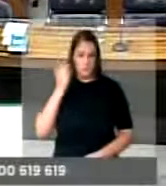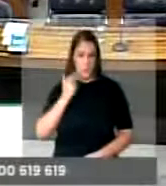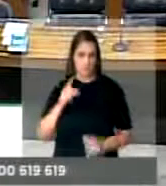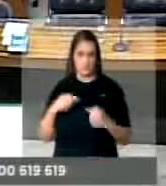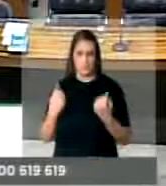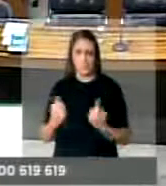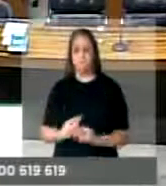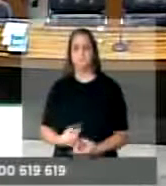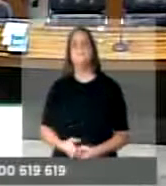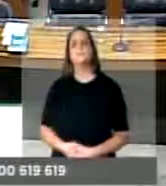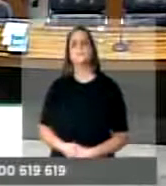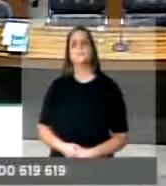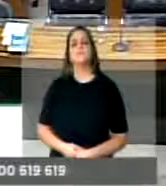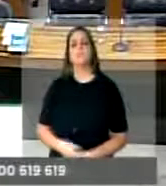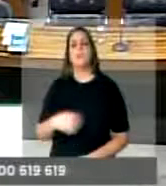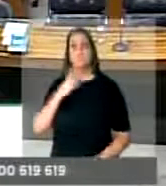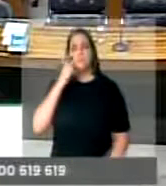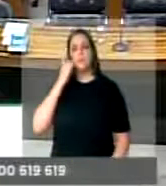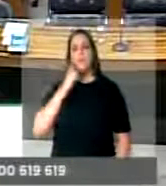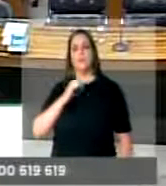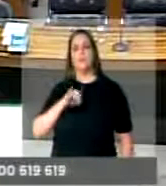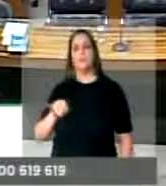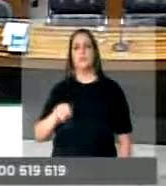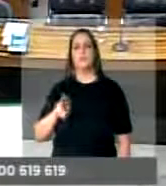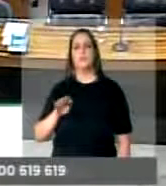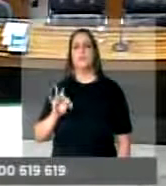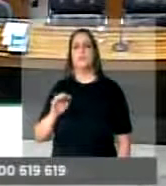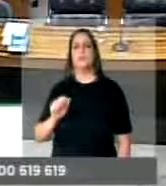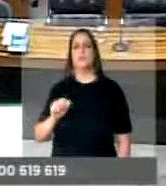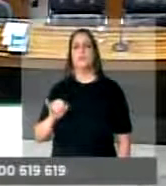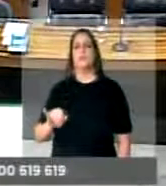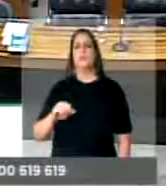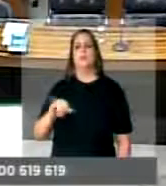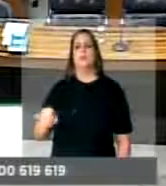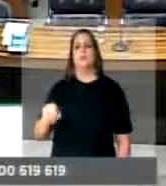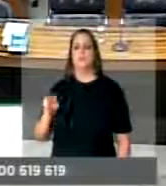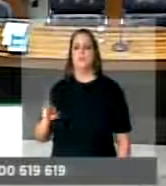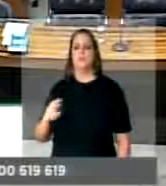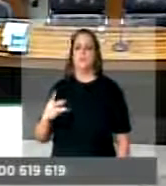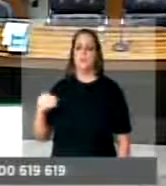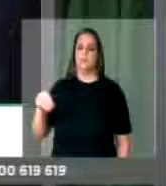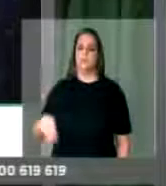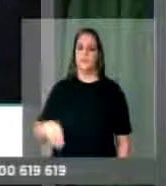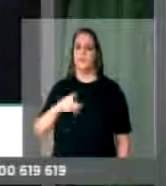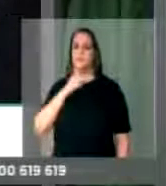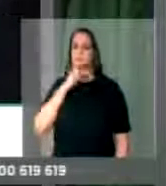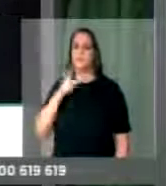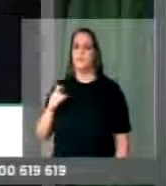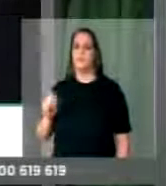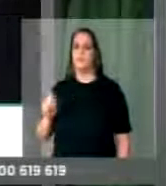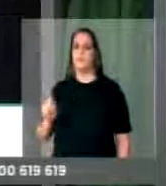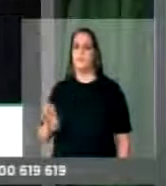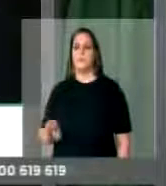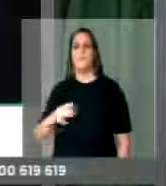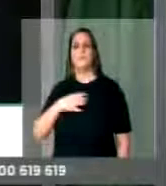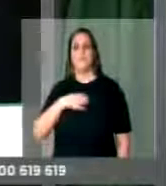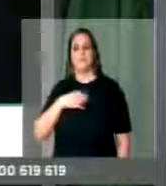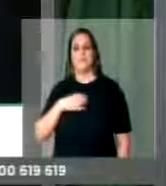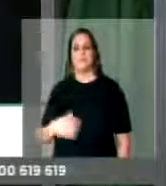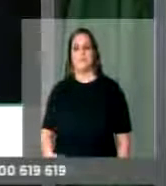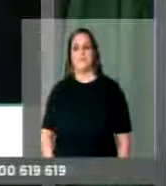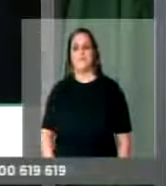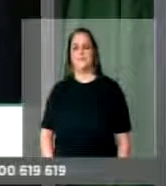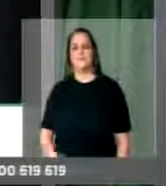ouvir o deputado Jutaí Júnior, que tem 3 minutos. Ele é do PSDB da Bahia. Senhora